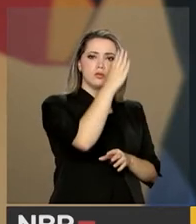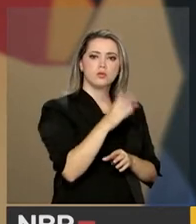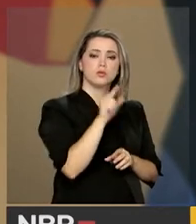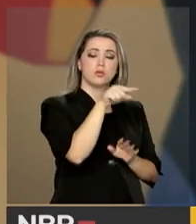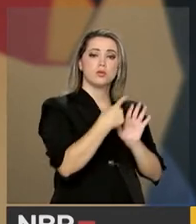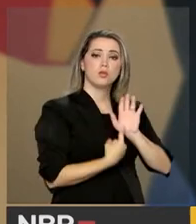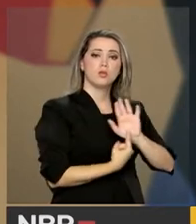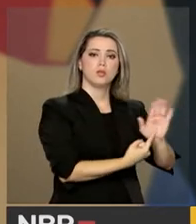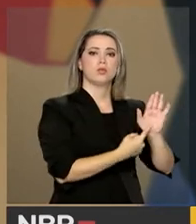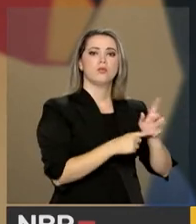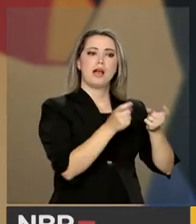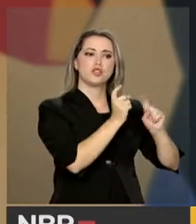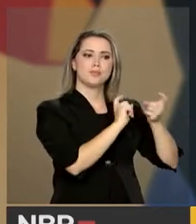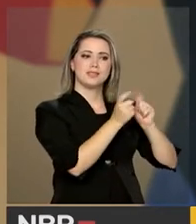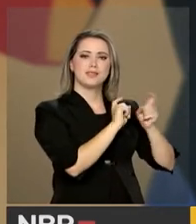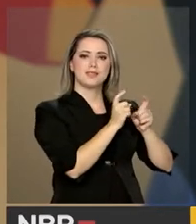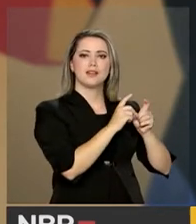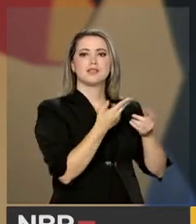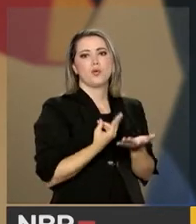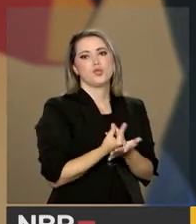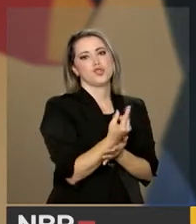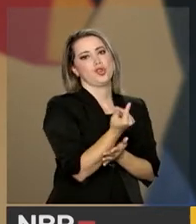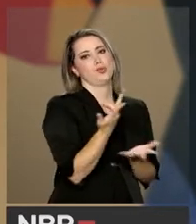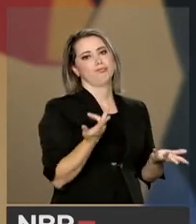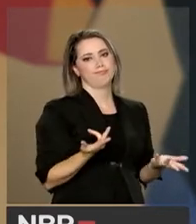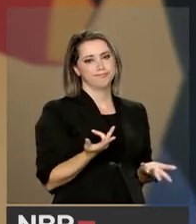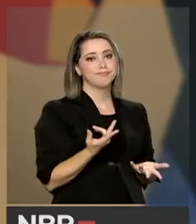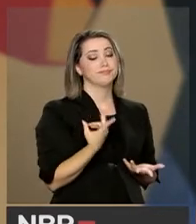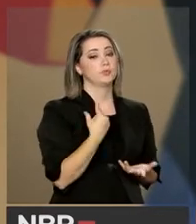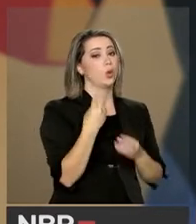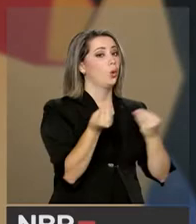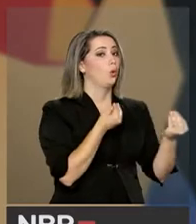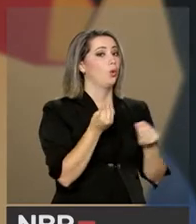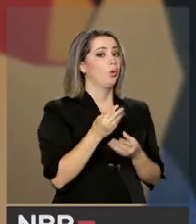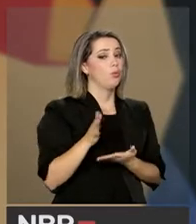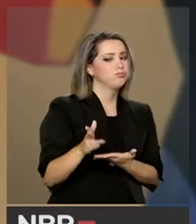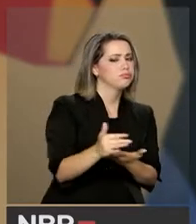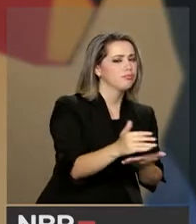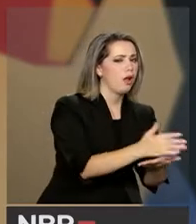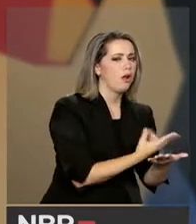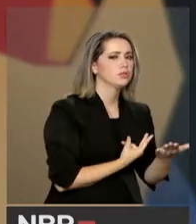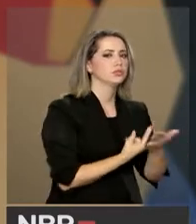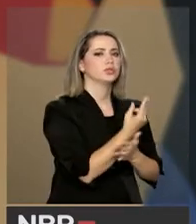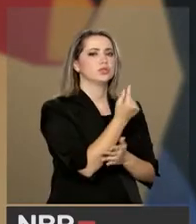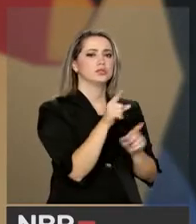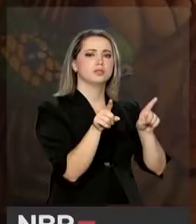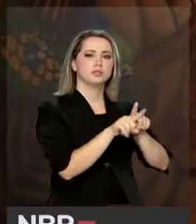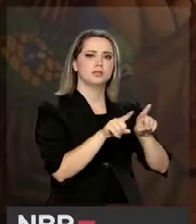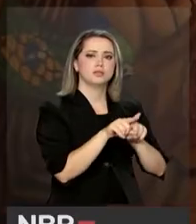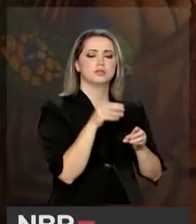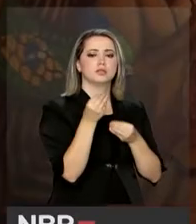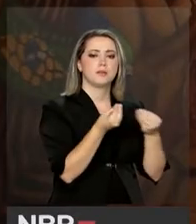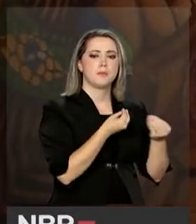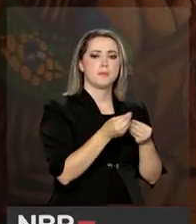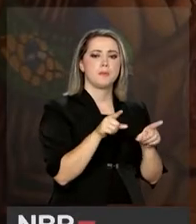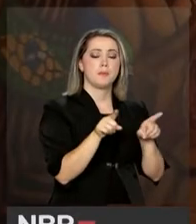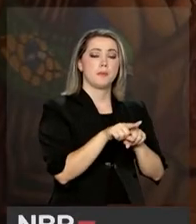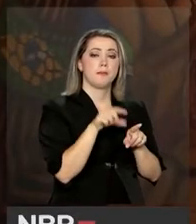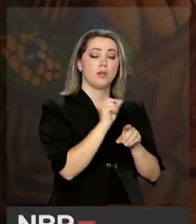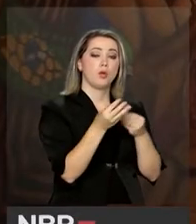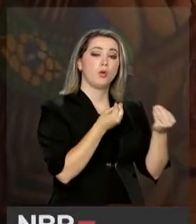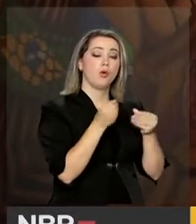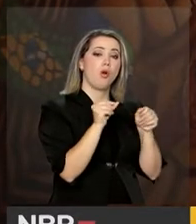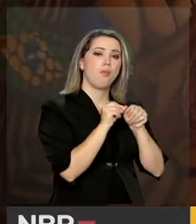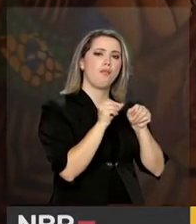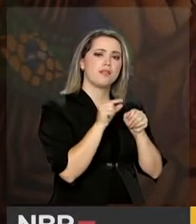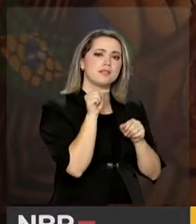é em relação à sua gestão e à sua sustentabilidade, né? As formas de captação de recursos e como